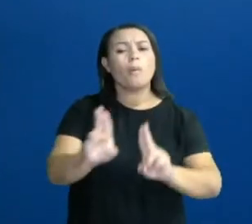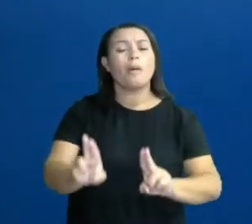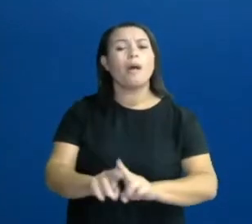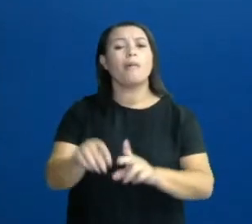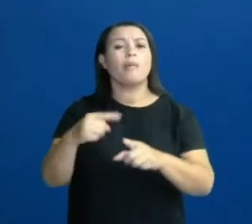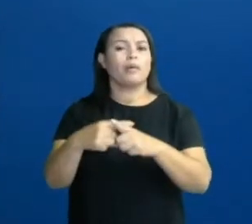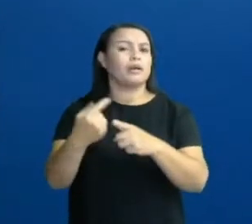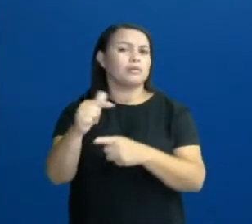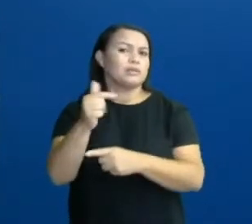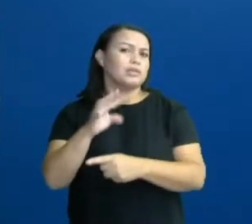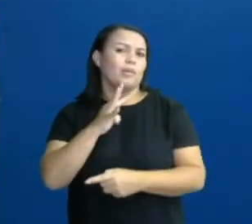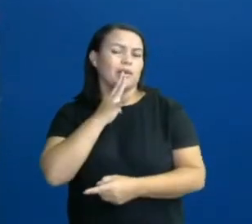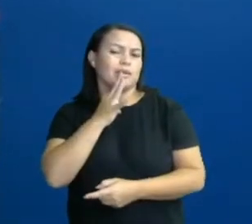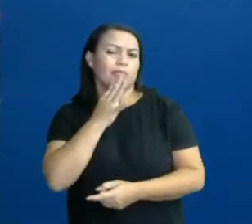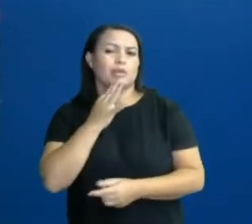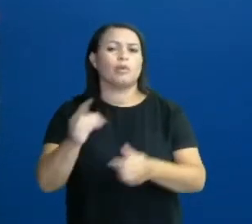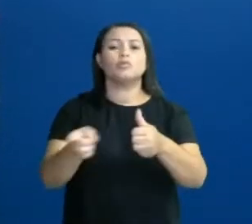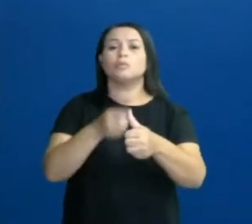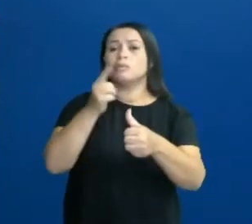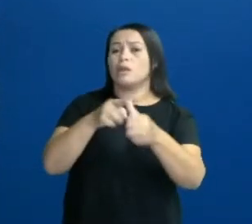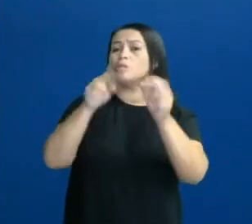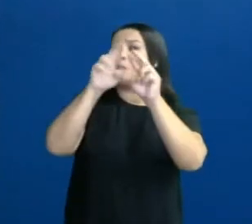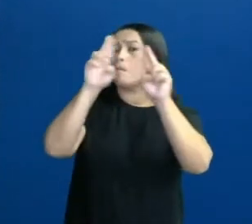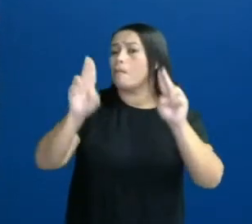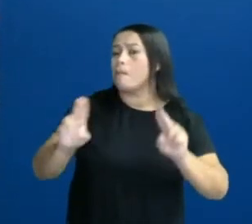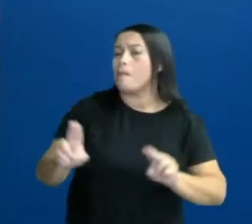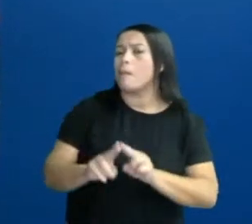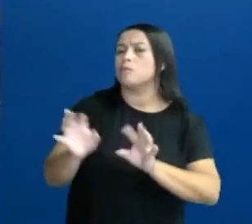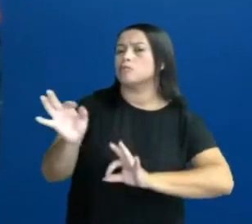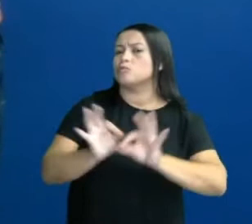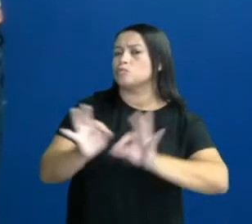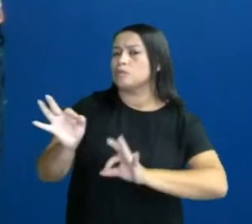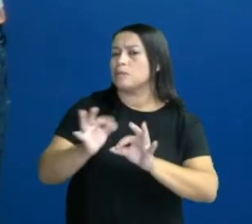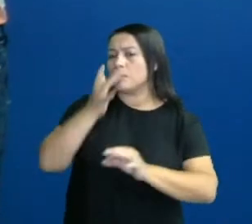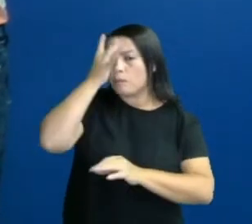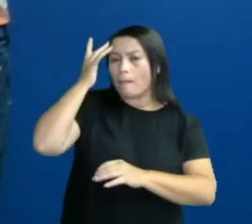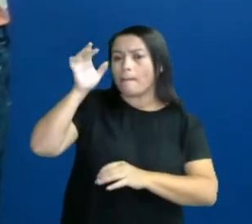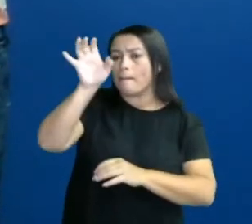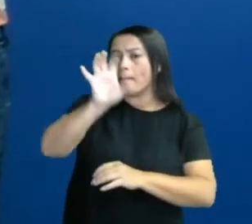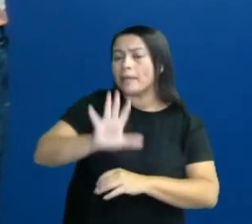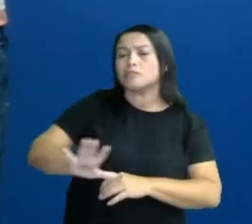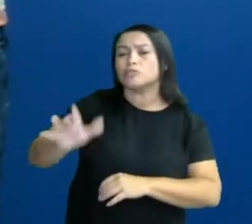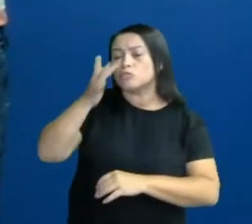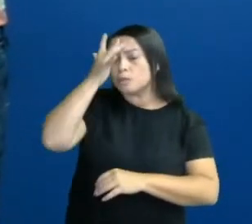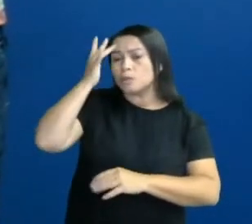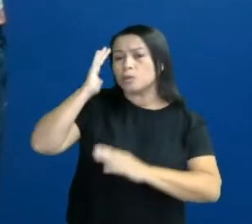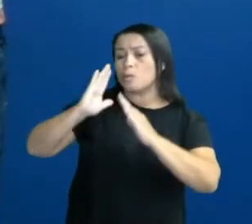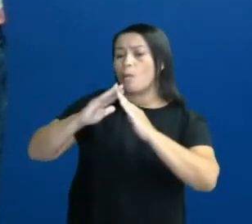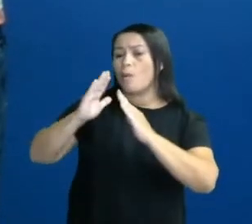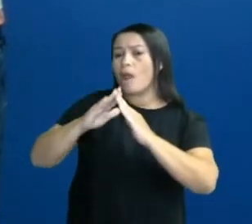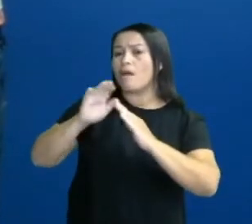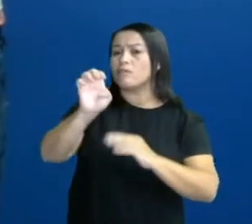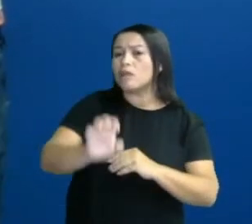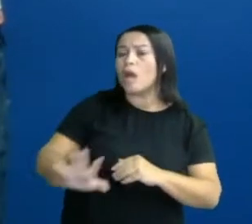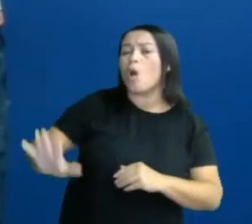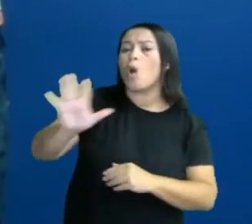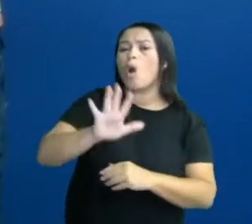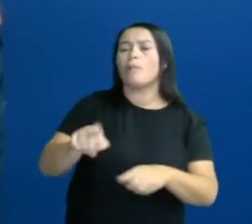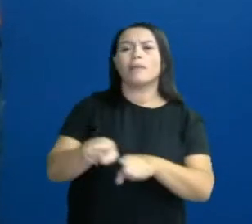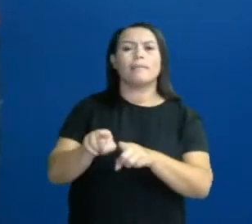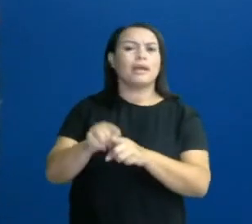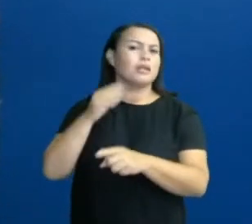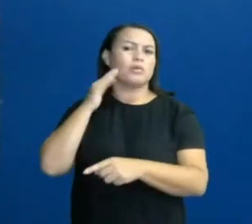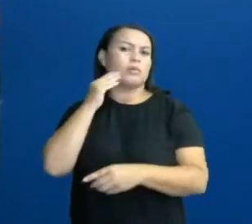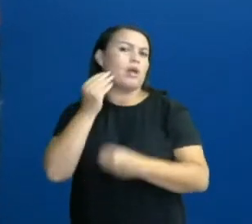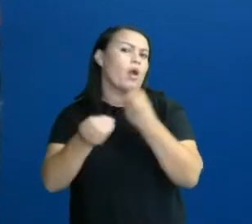tinha conhecimento. No caso, os primeiros mapas confeccionados pelos europeus, eles não tinham como ter algo que, de repente, eles não sabiam que